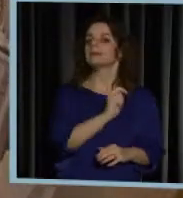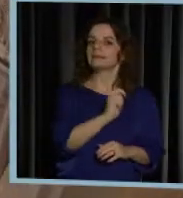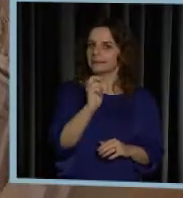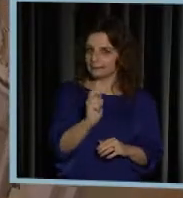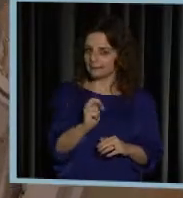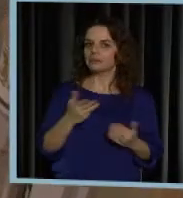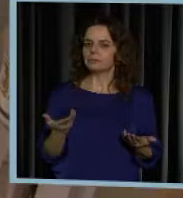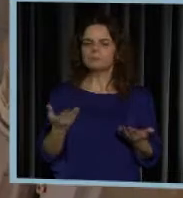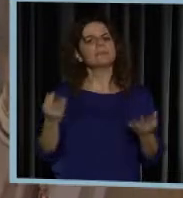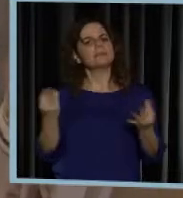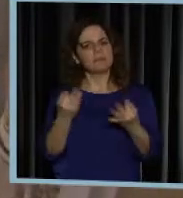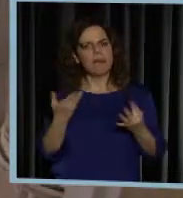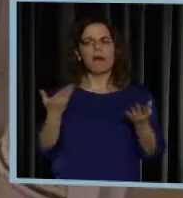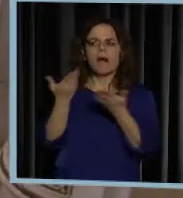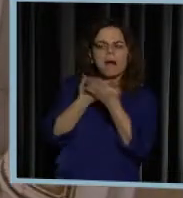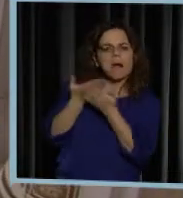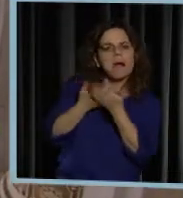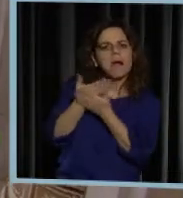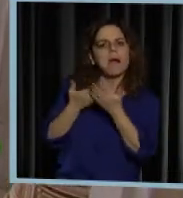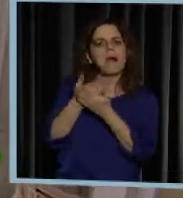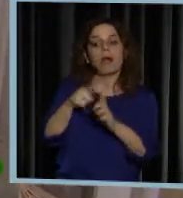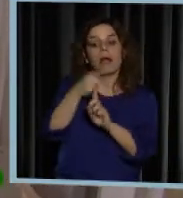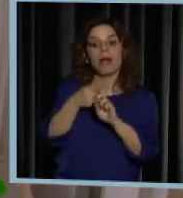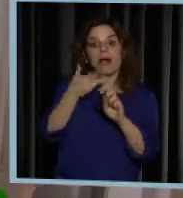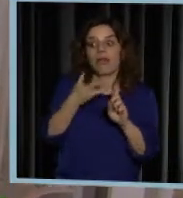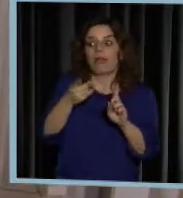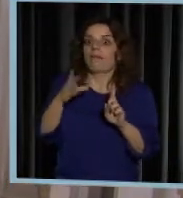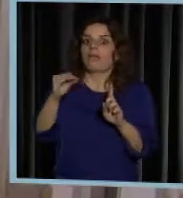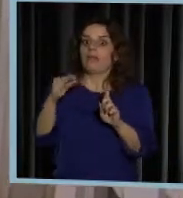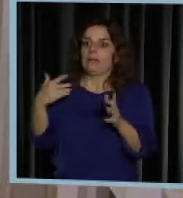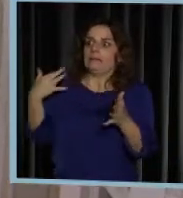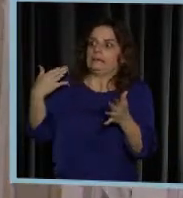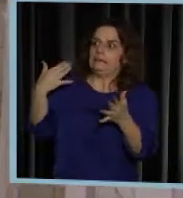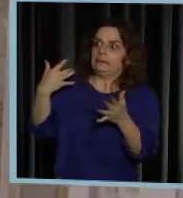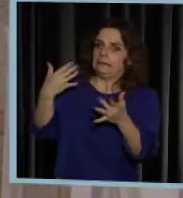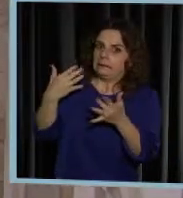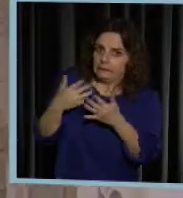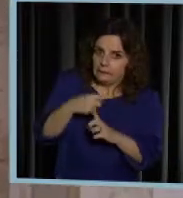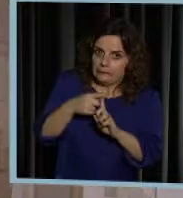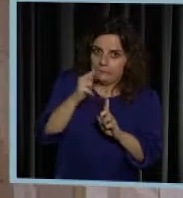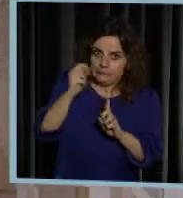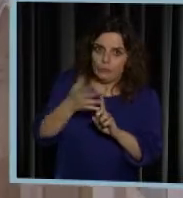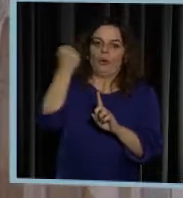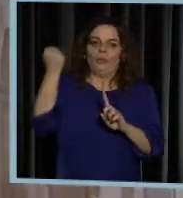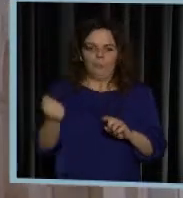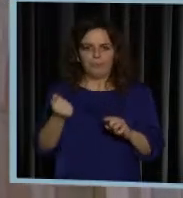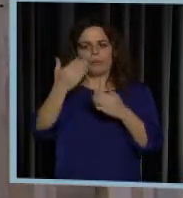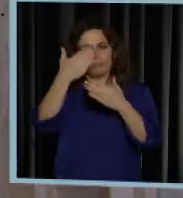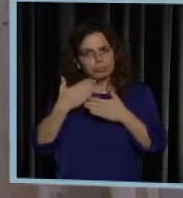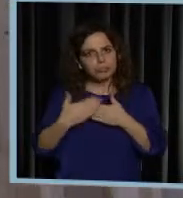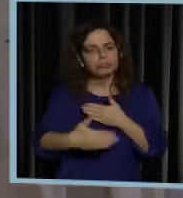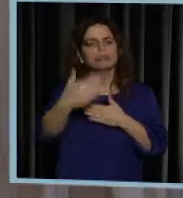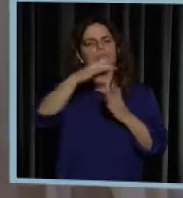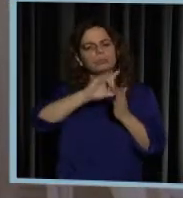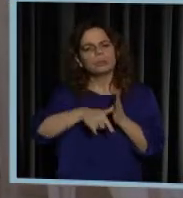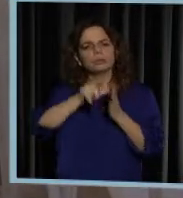33, apesar de estar em negociações desde 1910, e desde essa altura vai tendo sempre vários